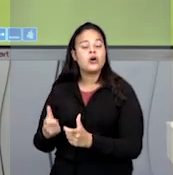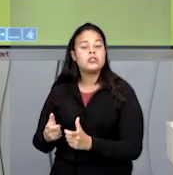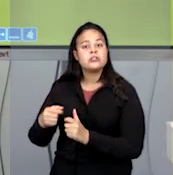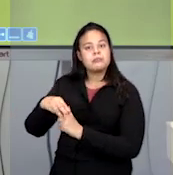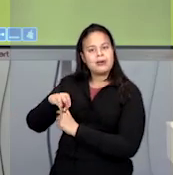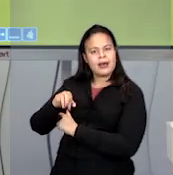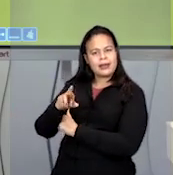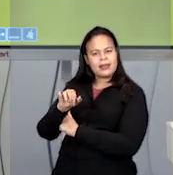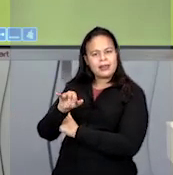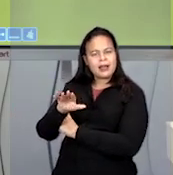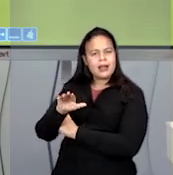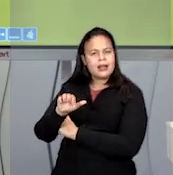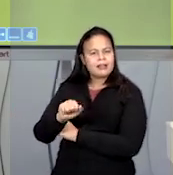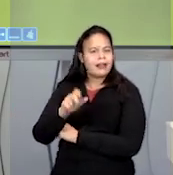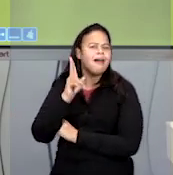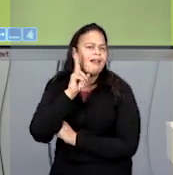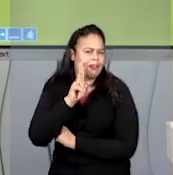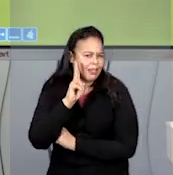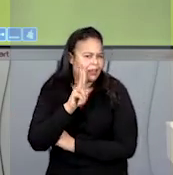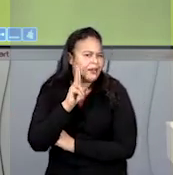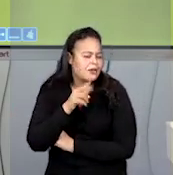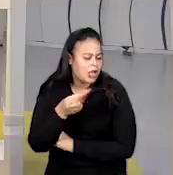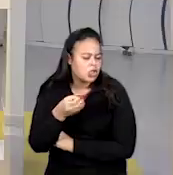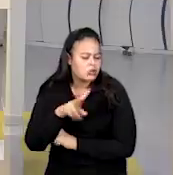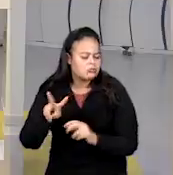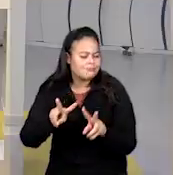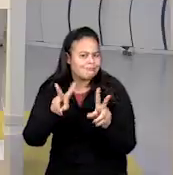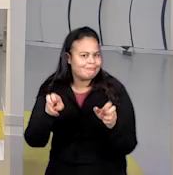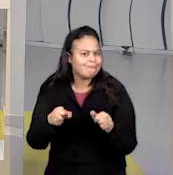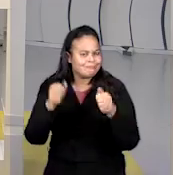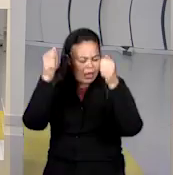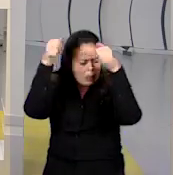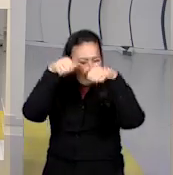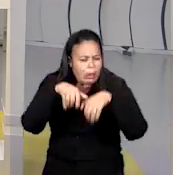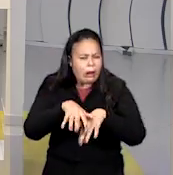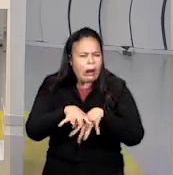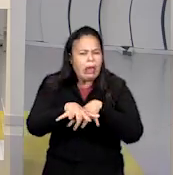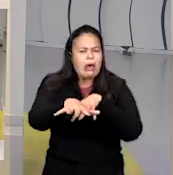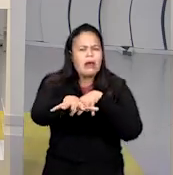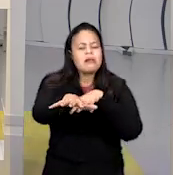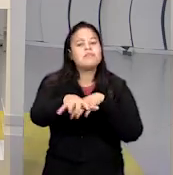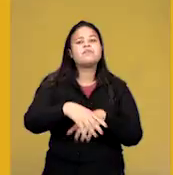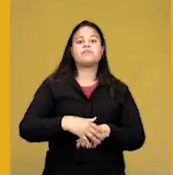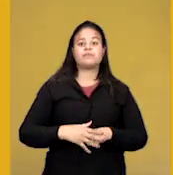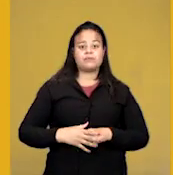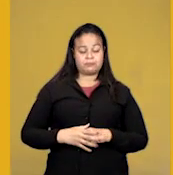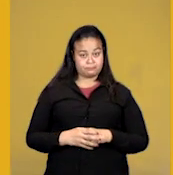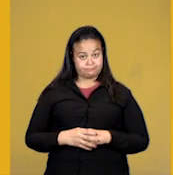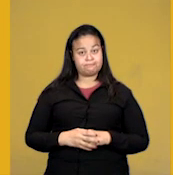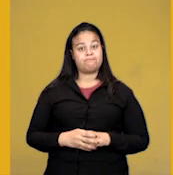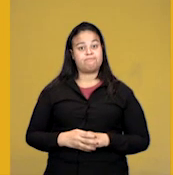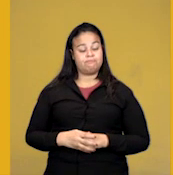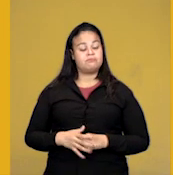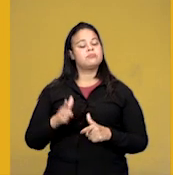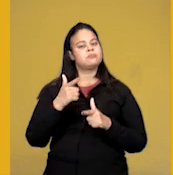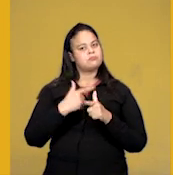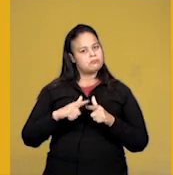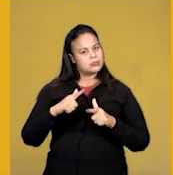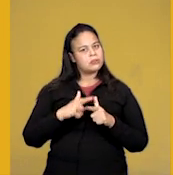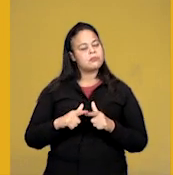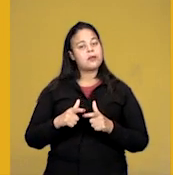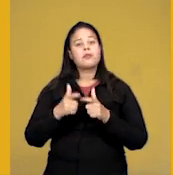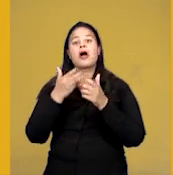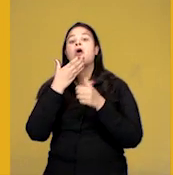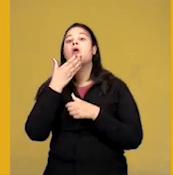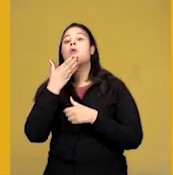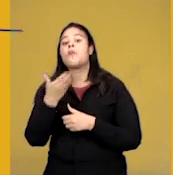Acho que vocês se lembram dessa história porque ela é bem recente. E vejam, isso afeta sim o meio ambiente,